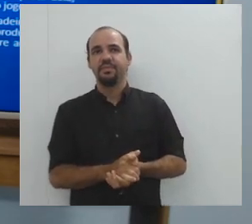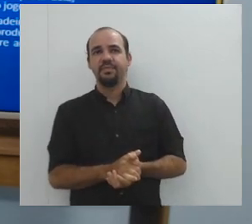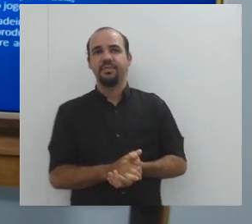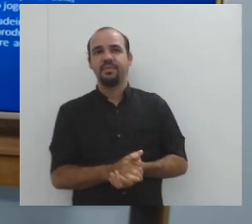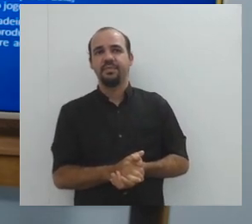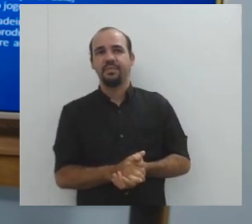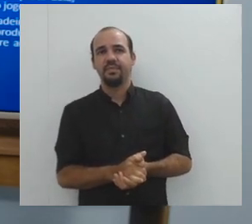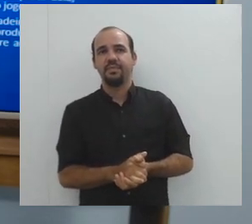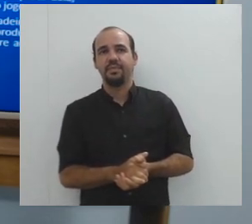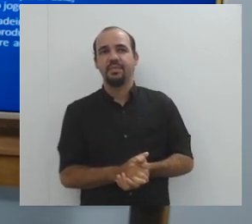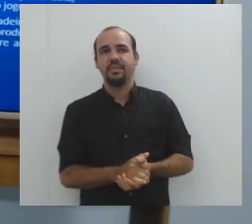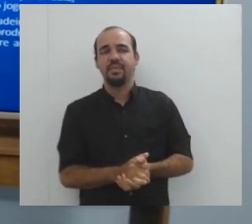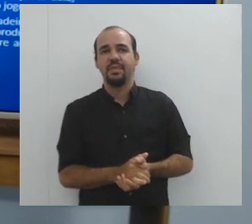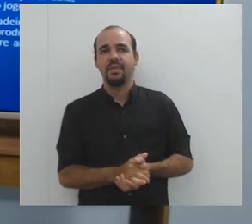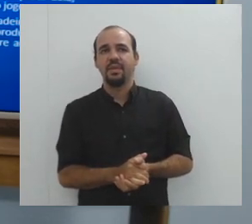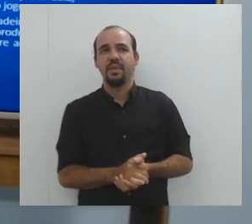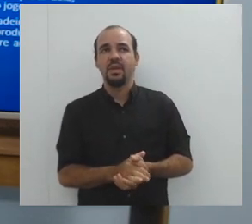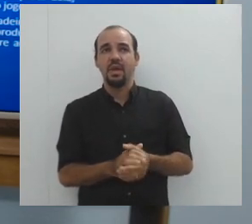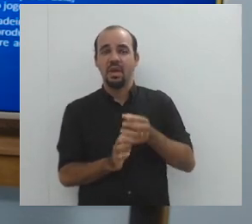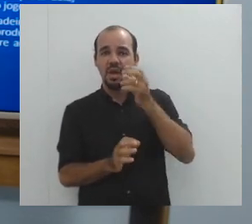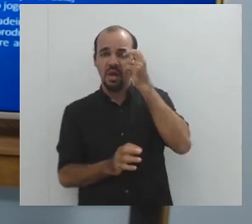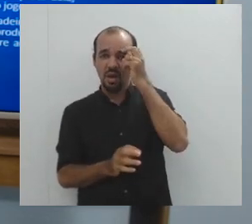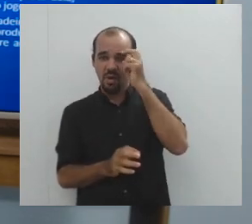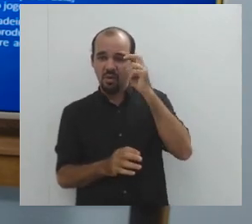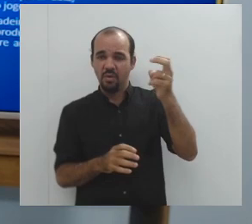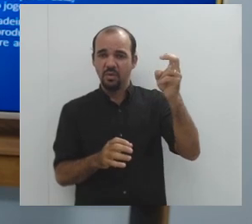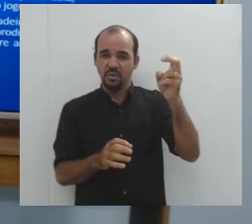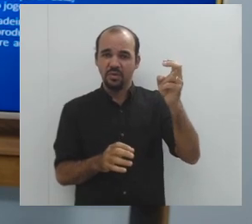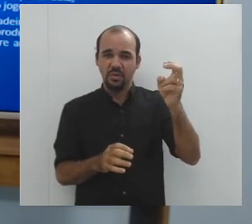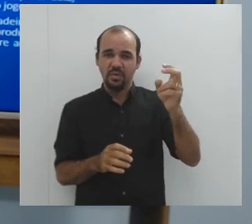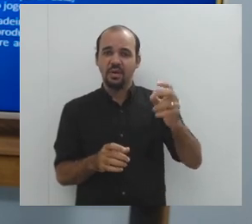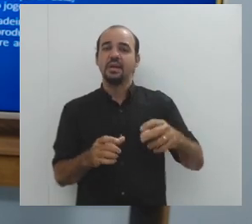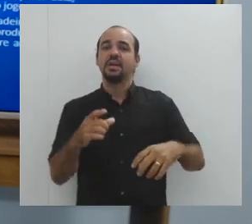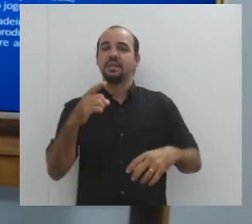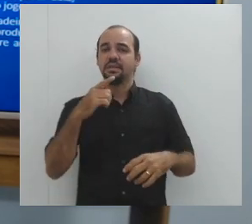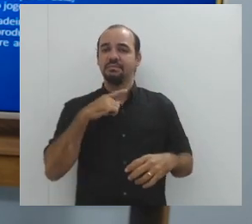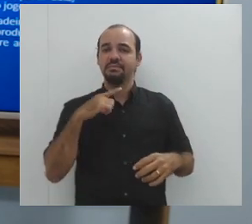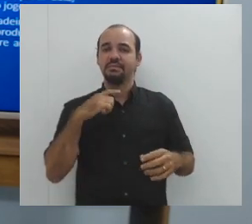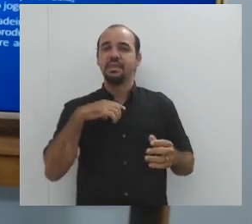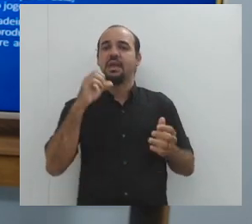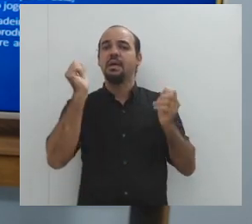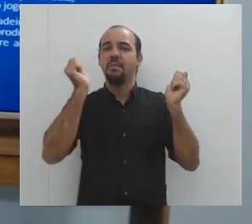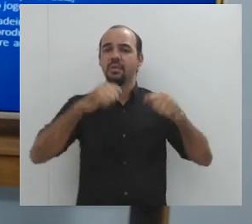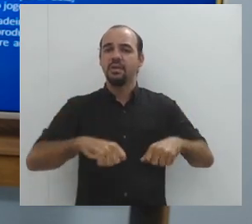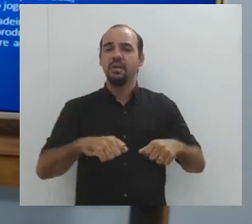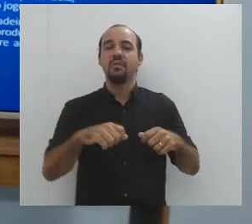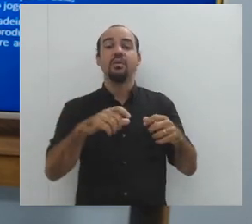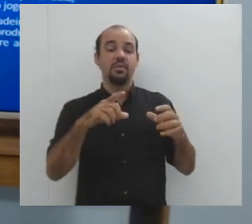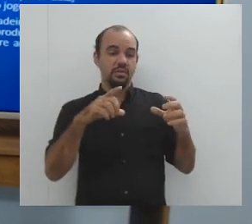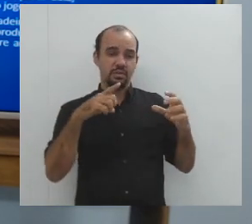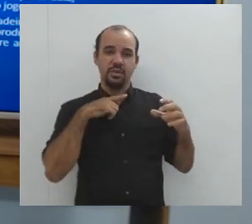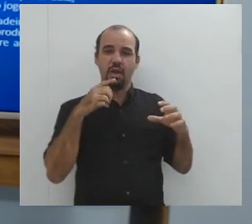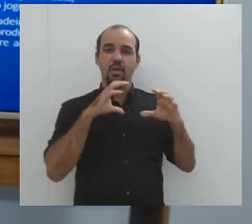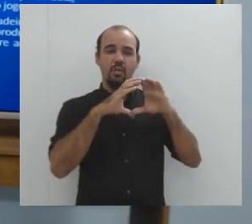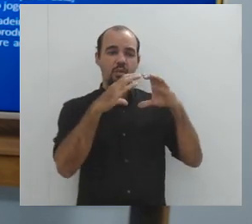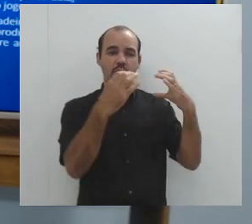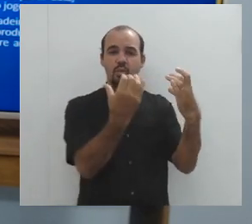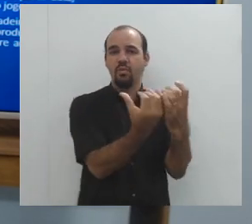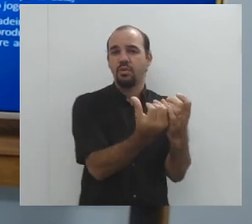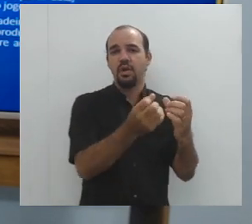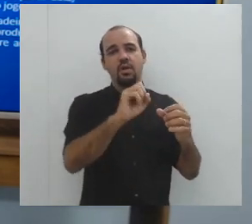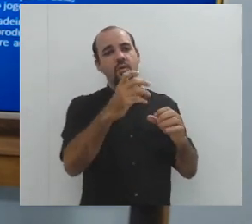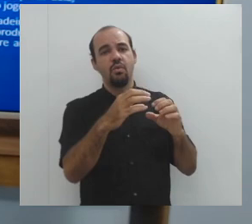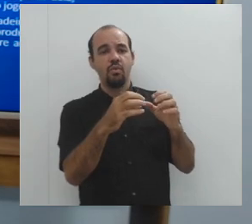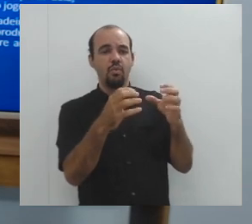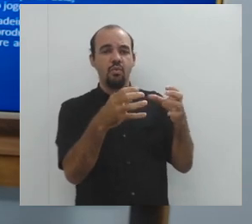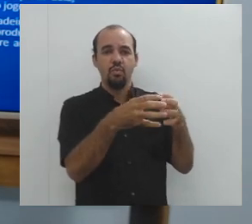ele cita inclusive que a cultura só acontece quando existe a formação de uma sociedade. Por isso que ele diz que o jogo veio